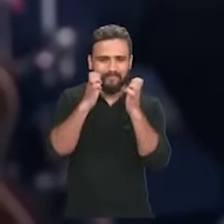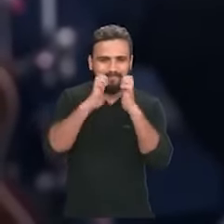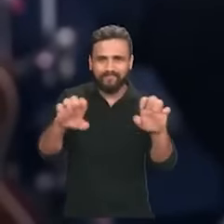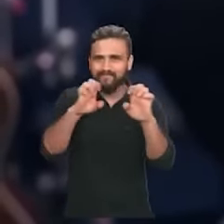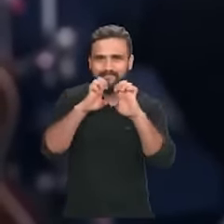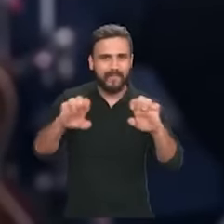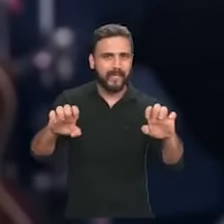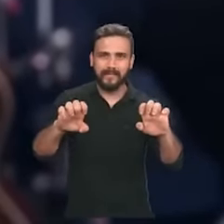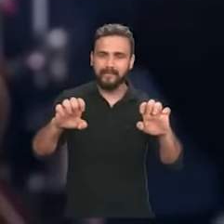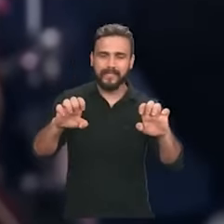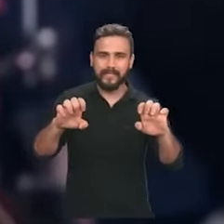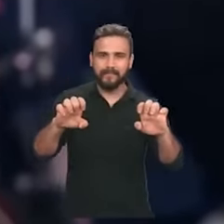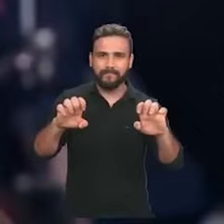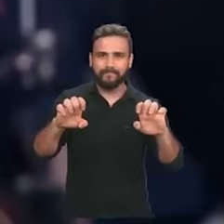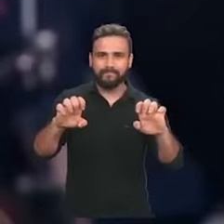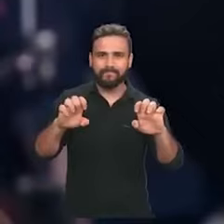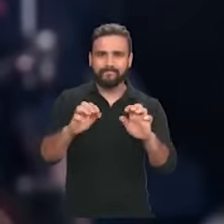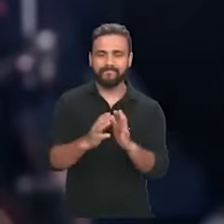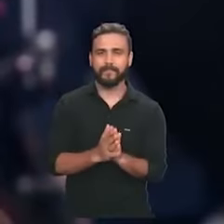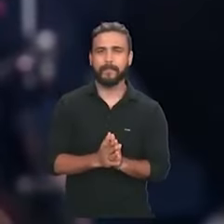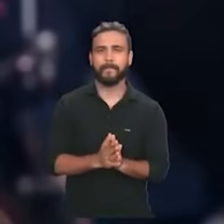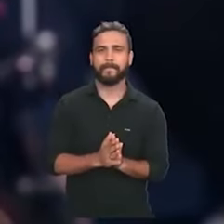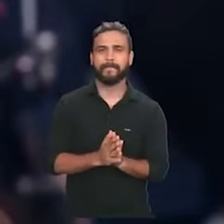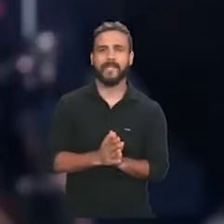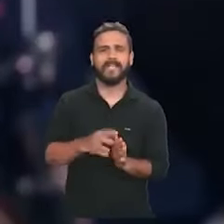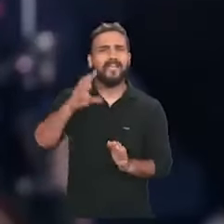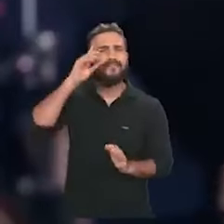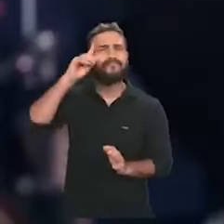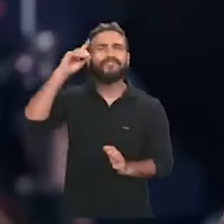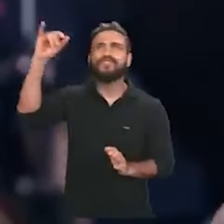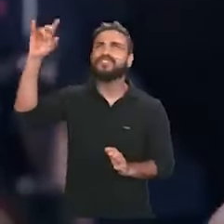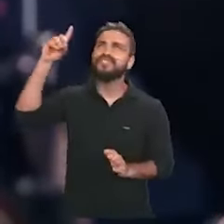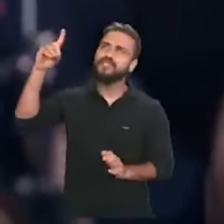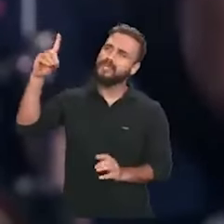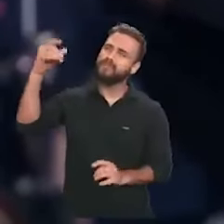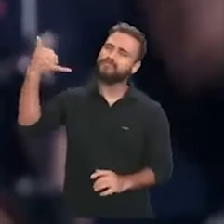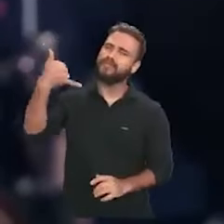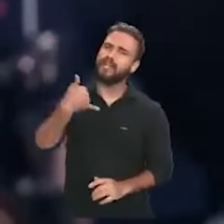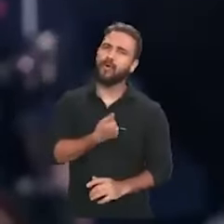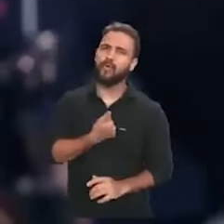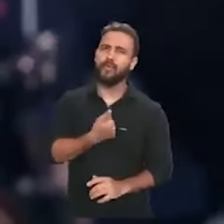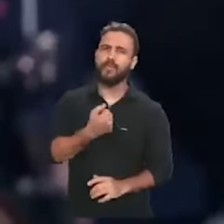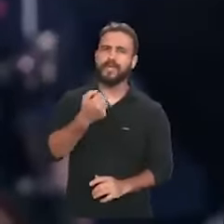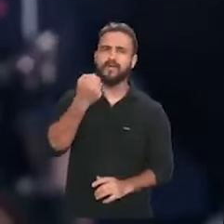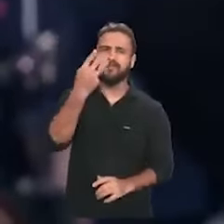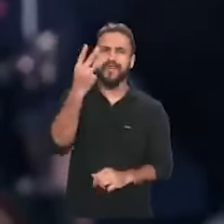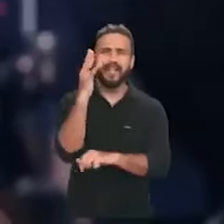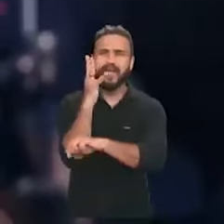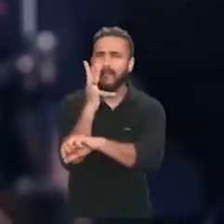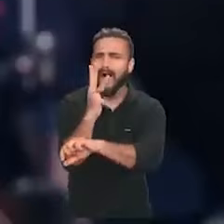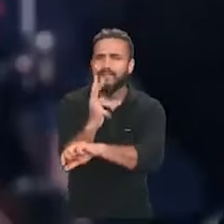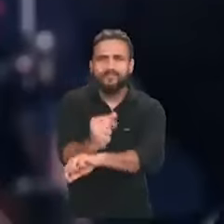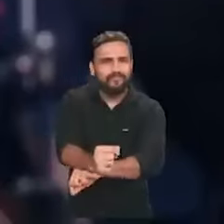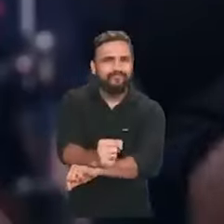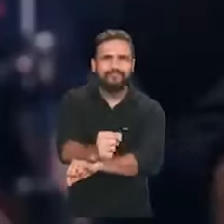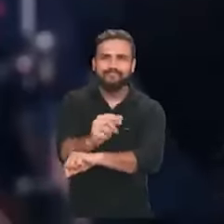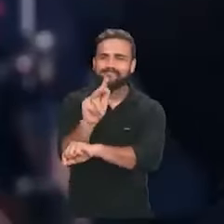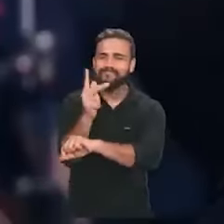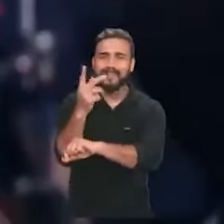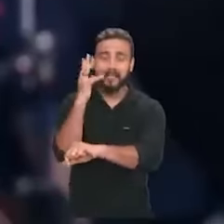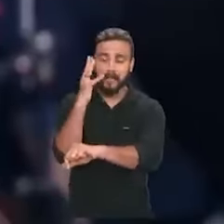causa disso. Mas um dia Deus falando comigo, 3 horas da madrugada, Deus falou comigo assim, que eu falava assim,